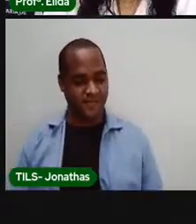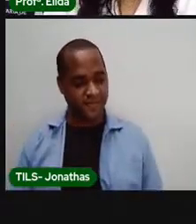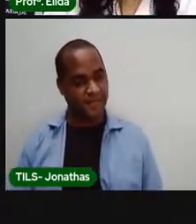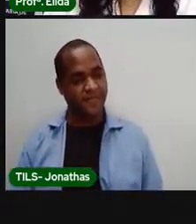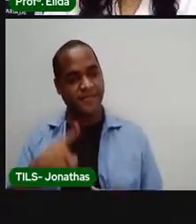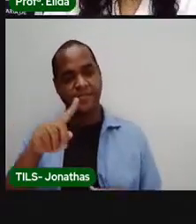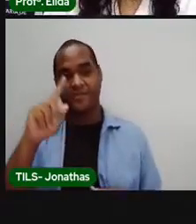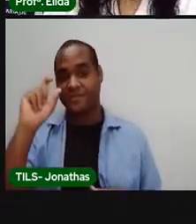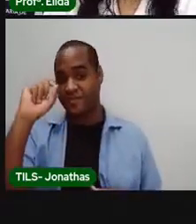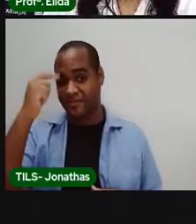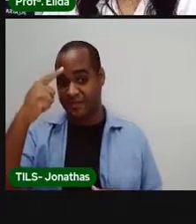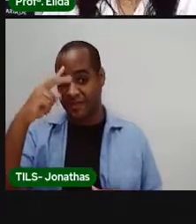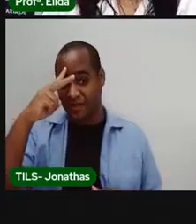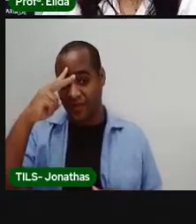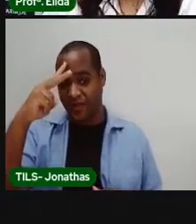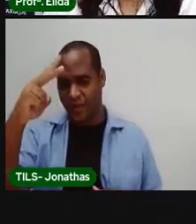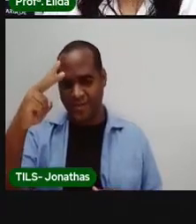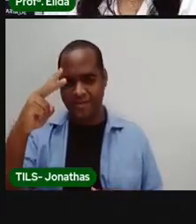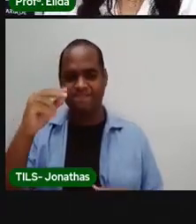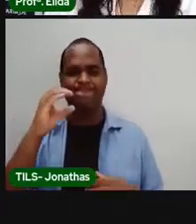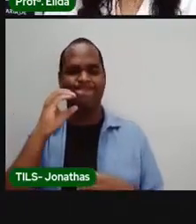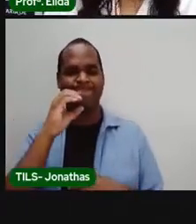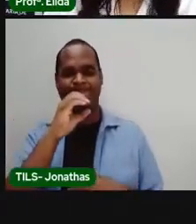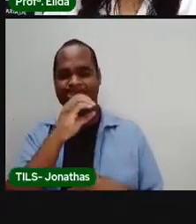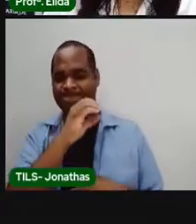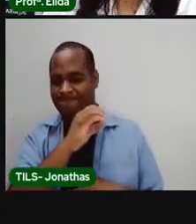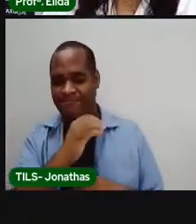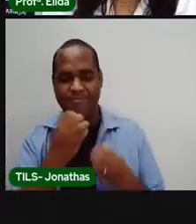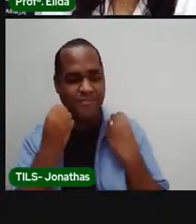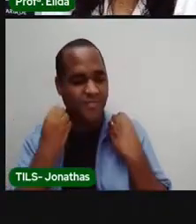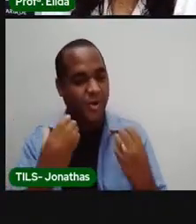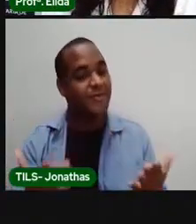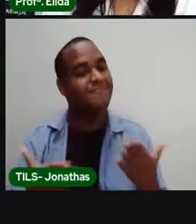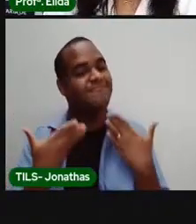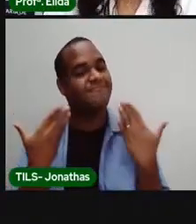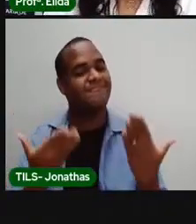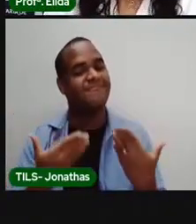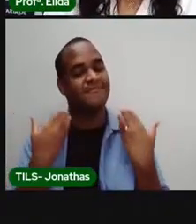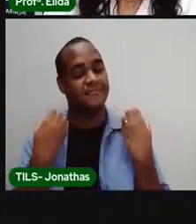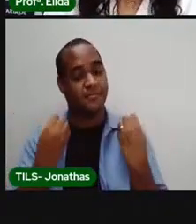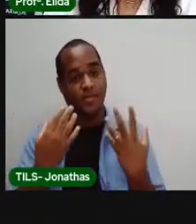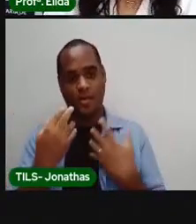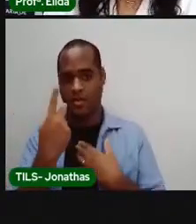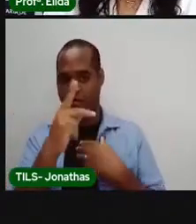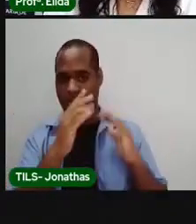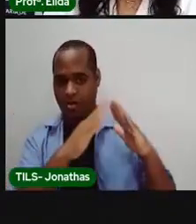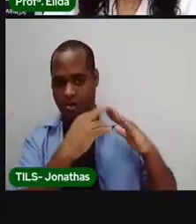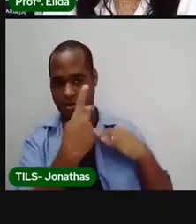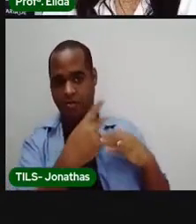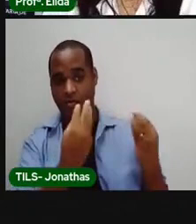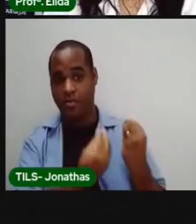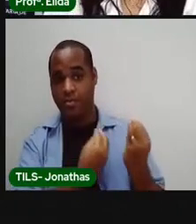Aqui está ensolarado, o dia está bem quentinho e muito agradável. E aí, onde você está?